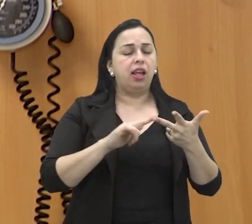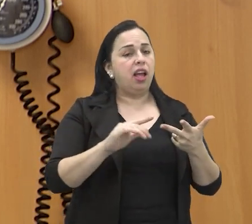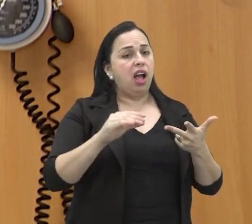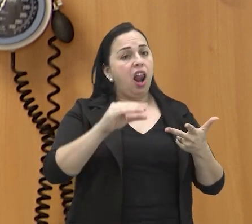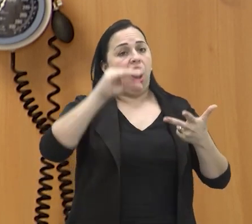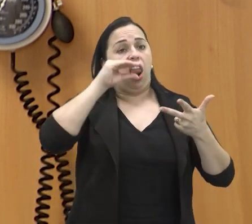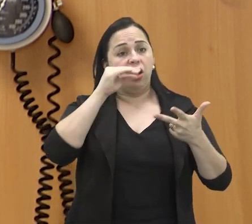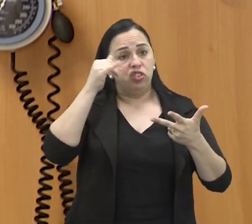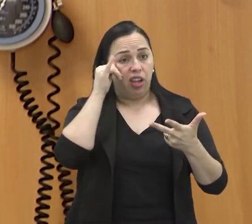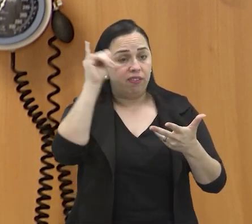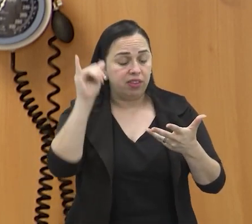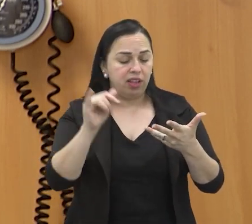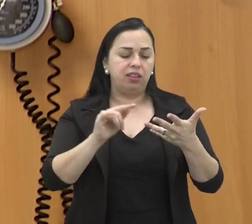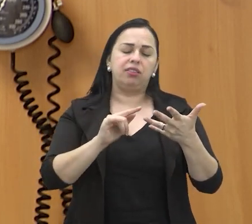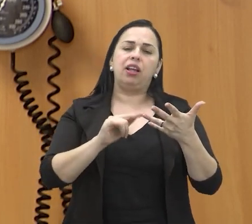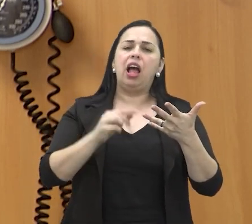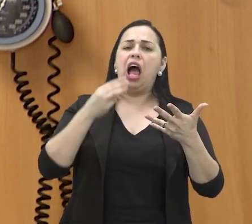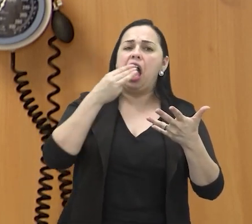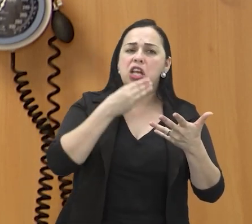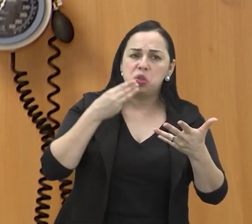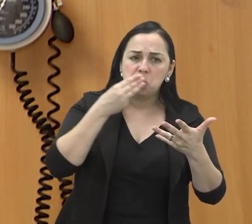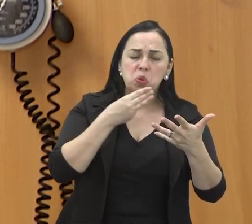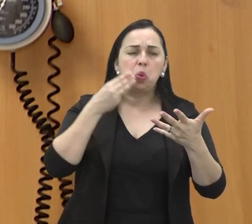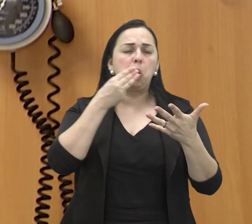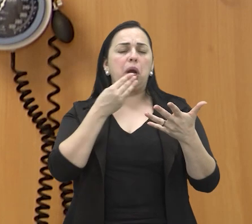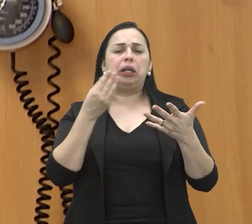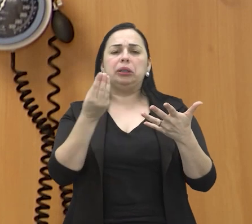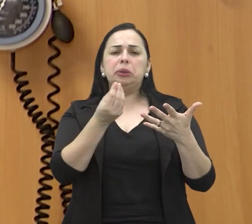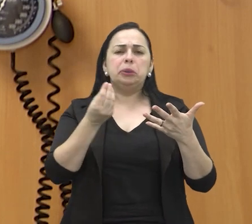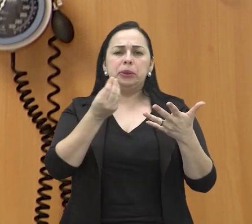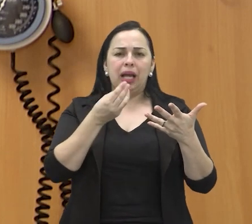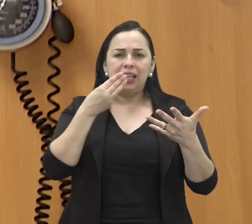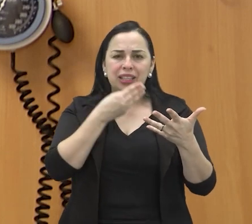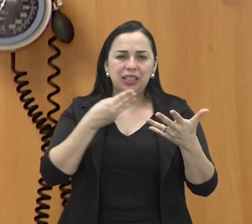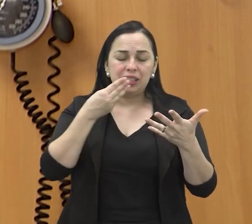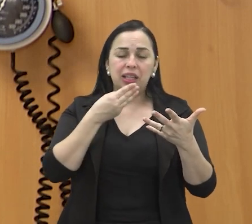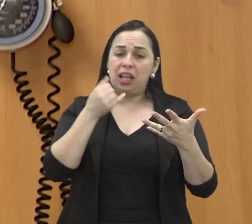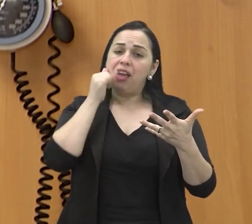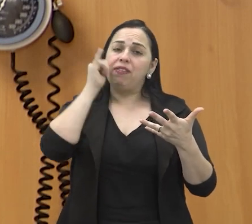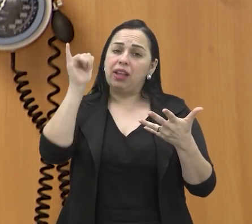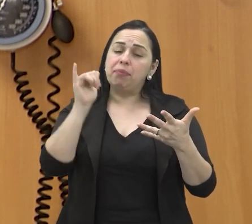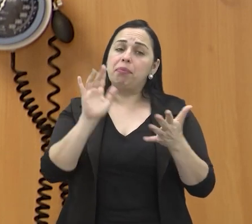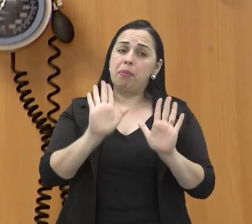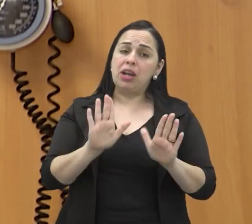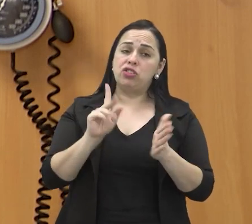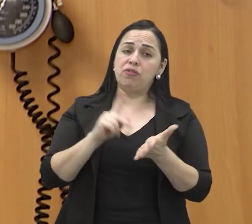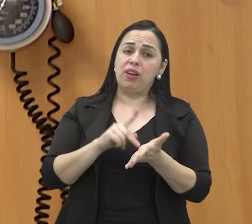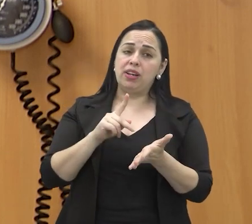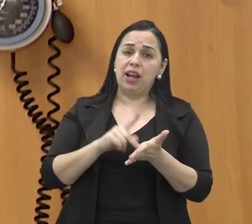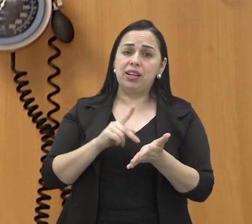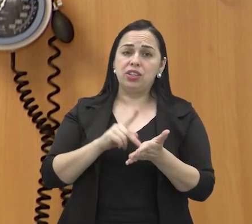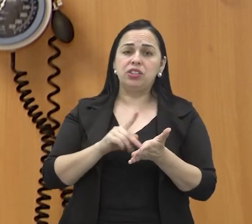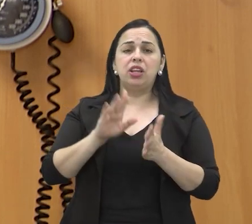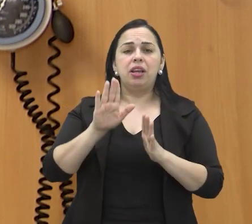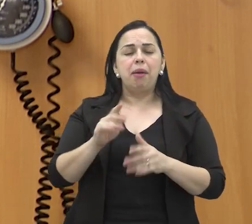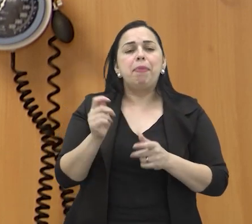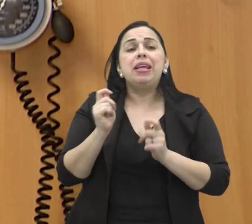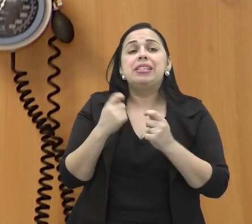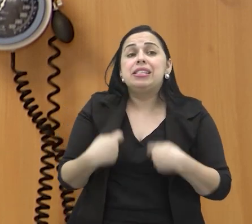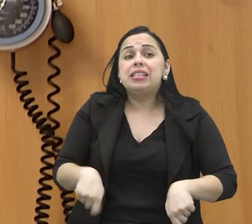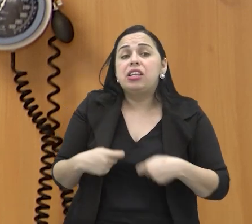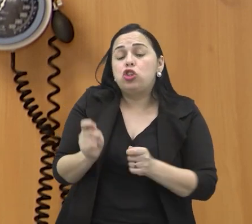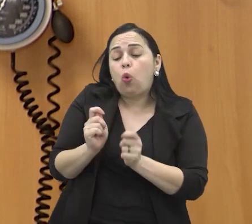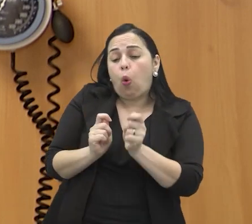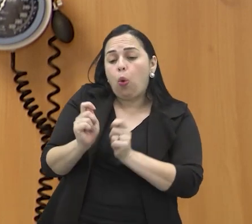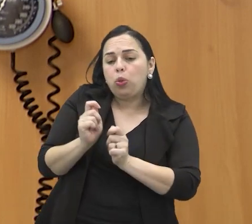fast food, de alimentos ricos em carboidratos e açúcares, dos doces, né? Os tão vilões, mas é que, na verdade, o doce ele para ser consumido